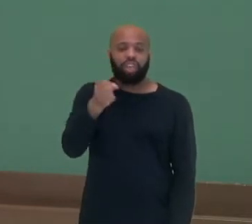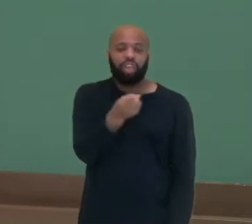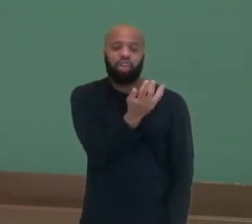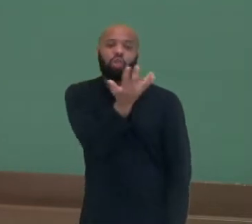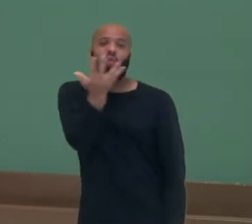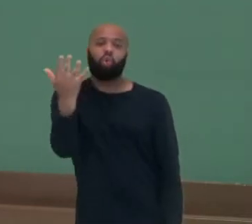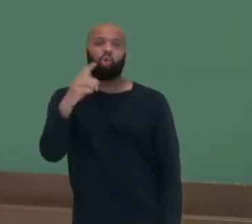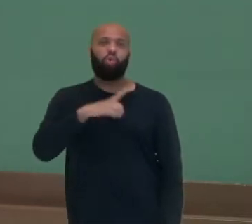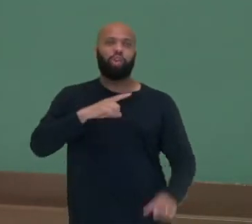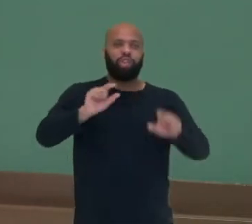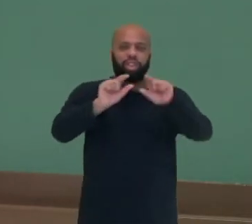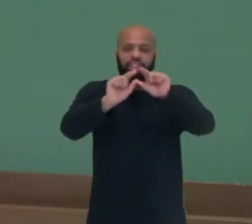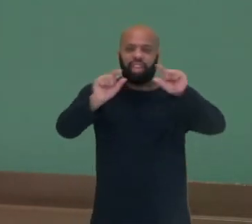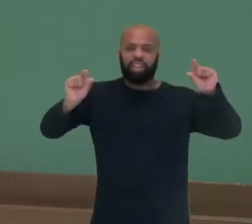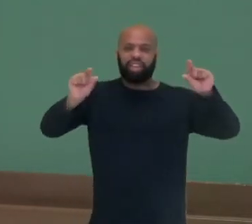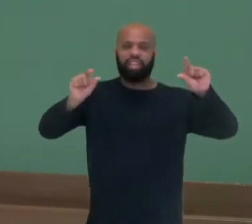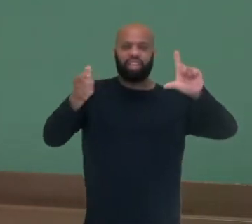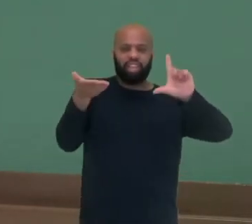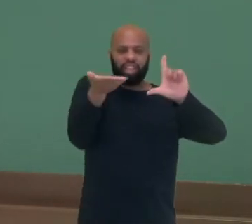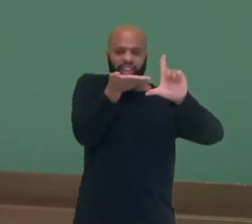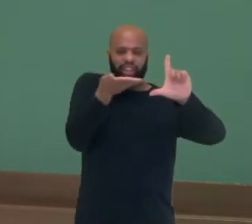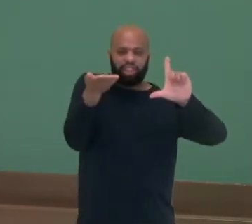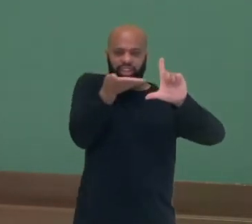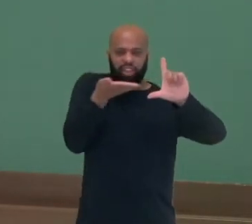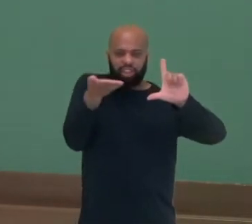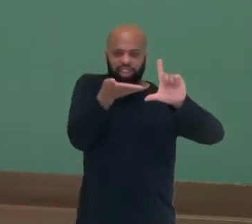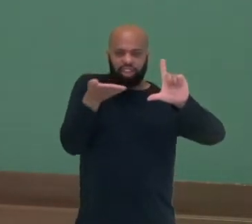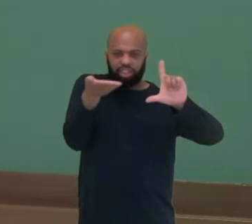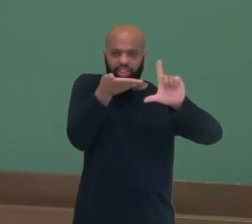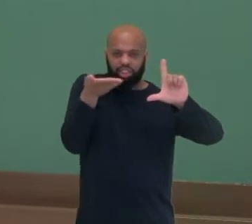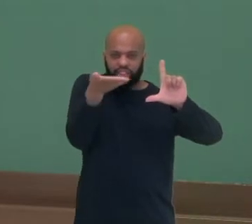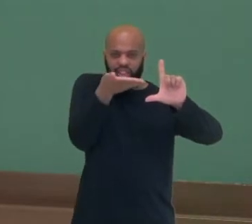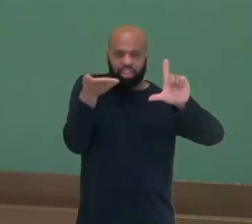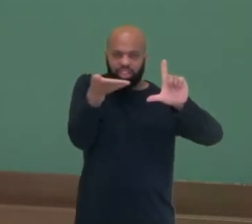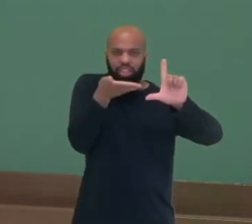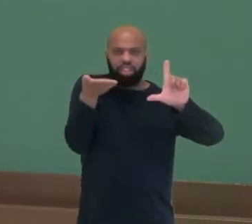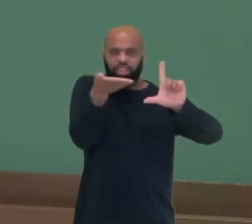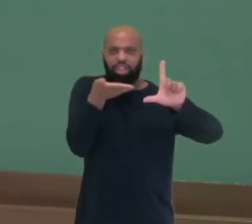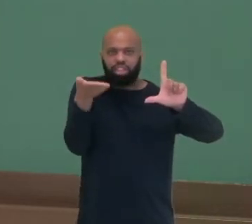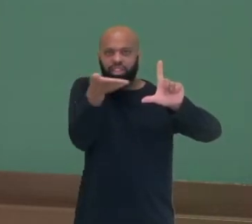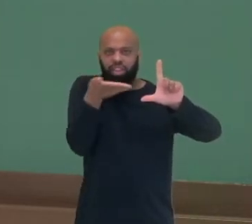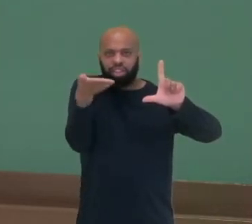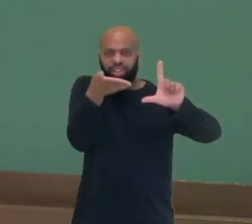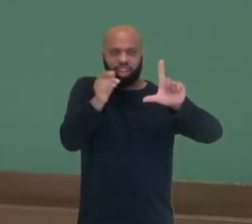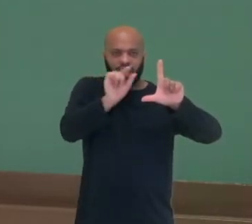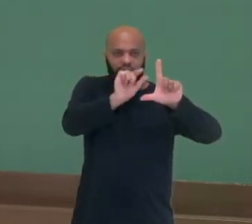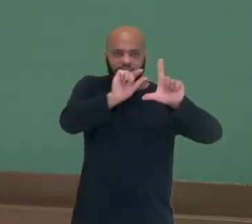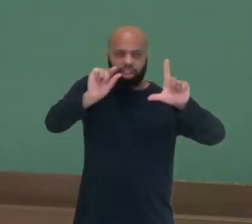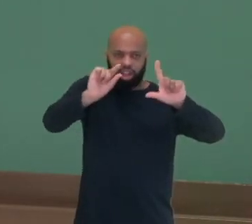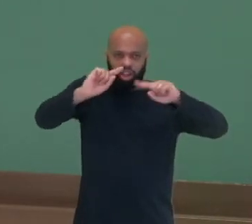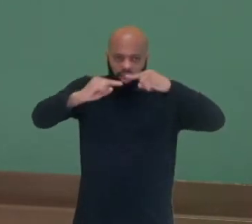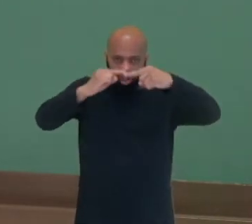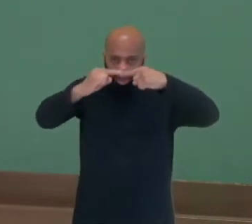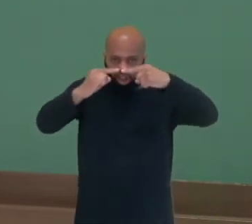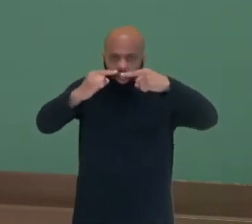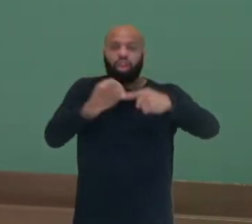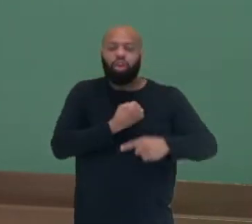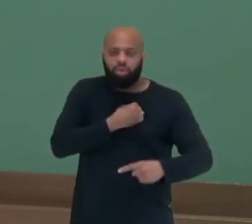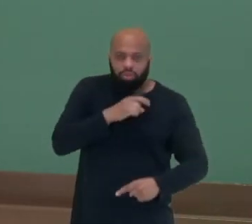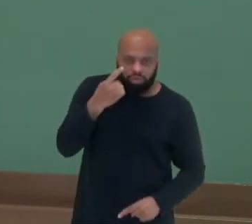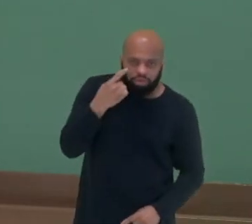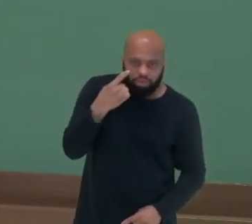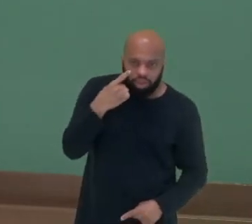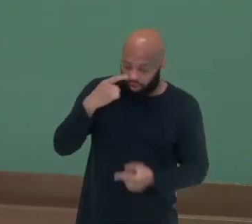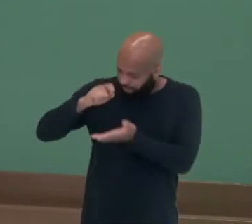leitura desses valores, do número que está registrado, e aí sim é calculado quanto